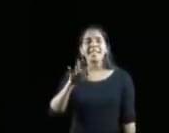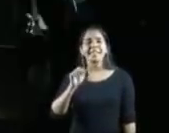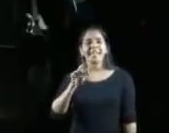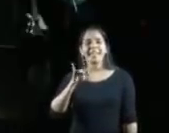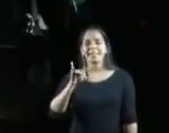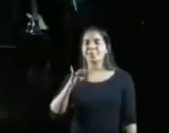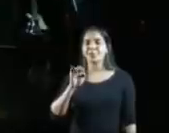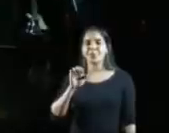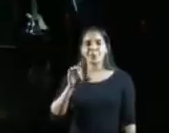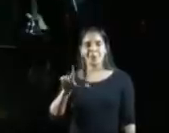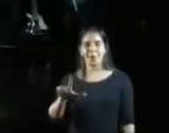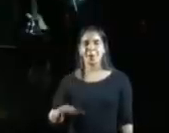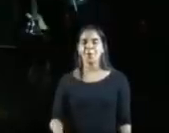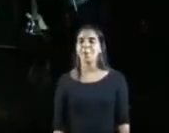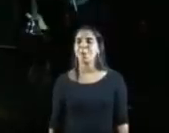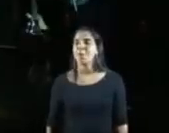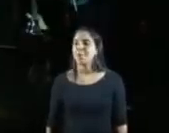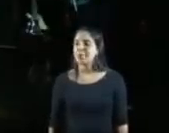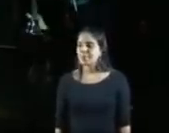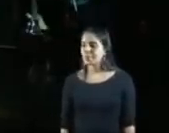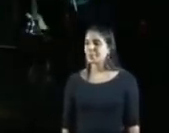Internacional.